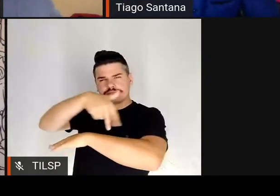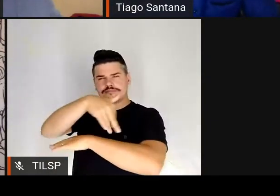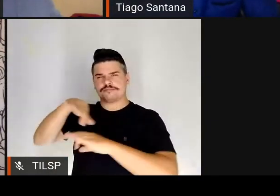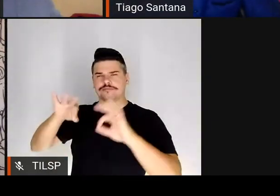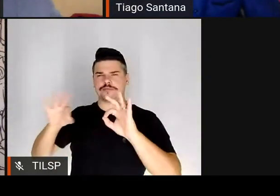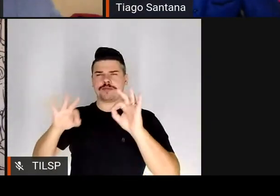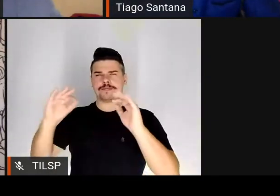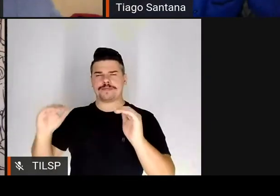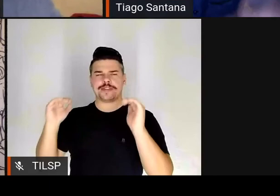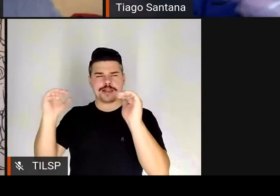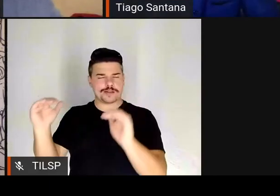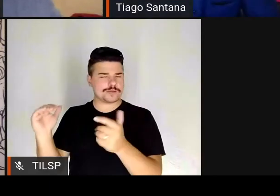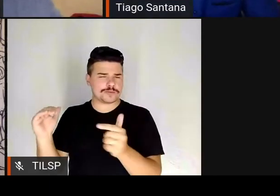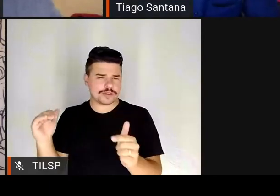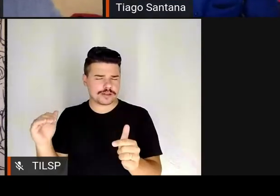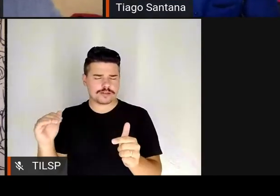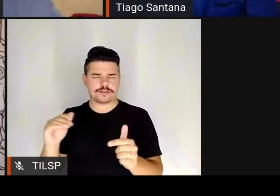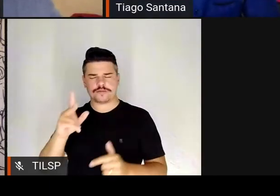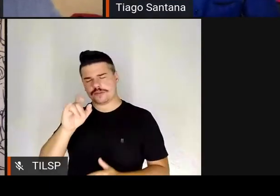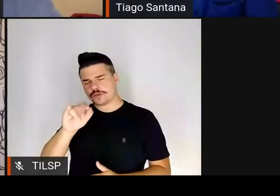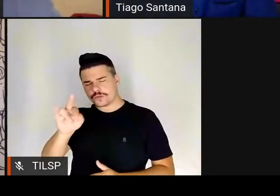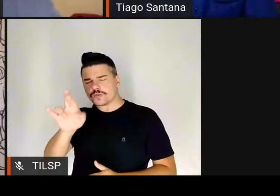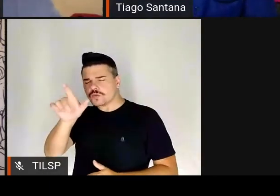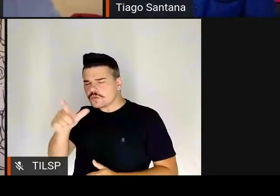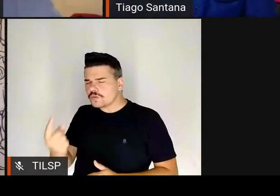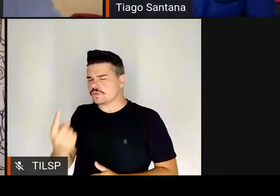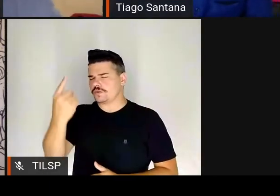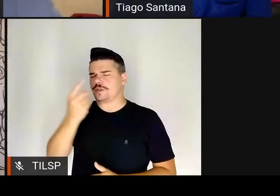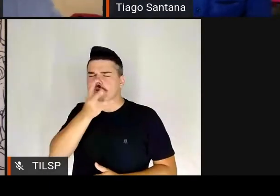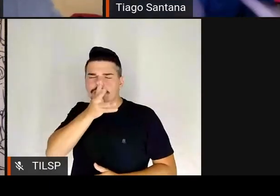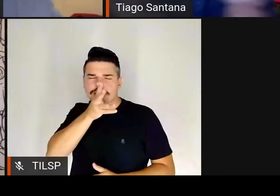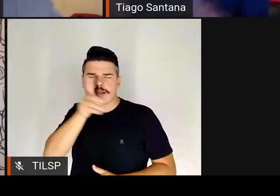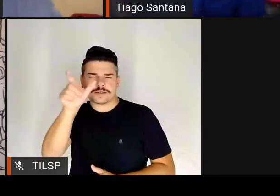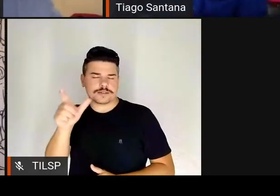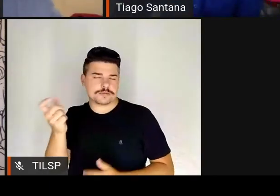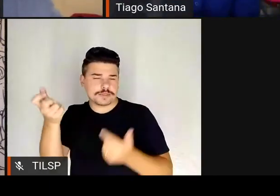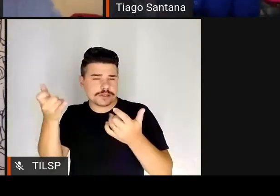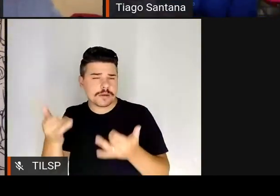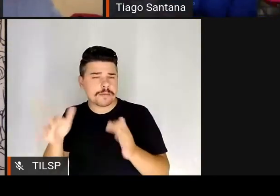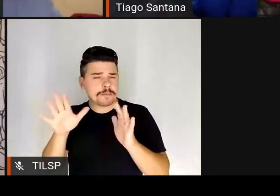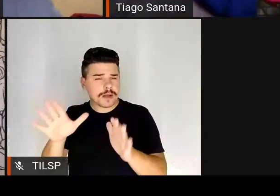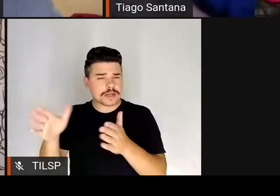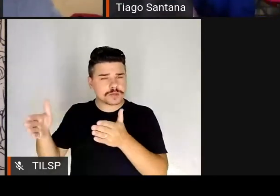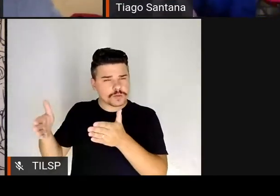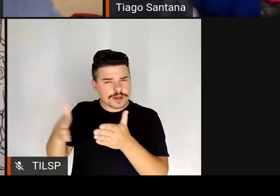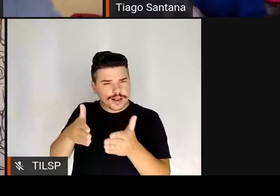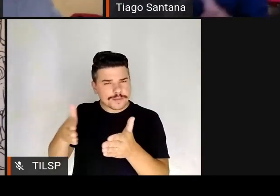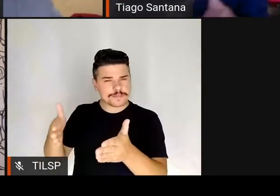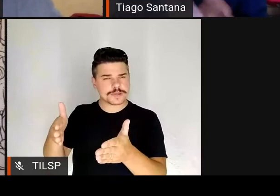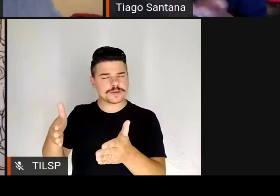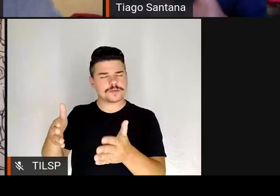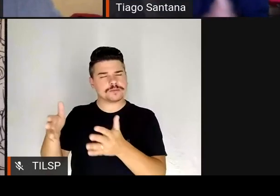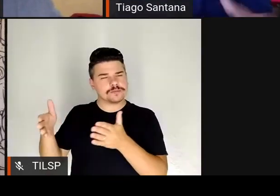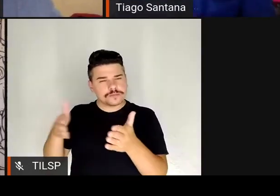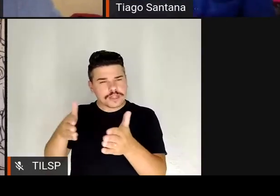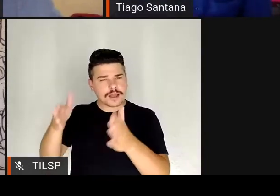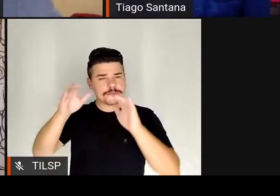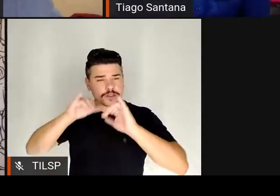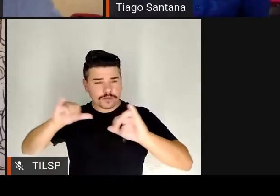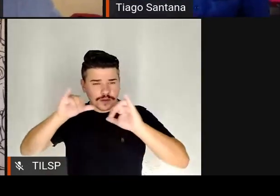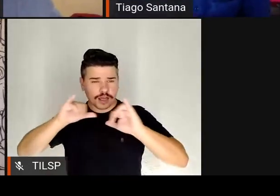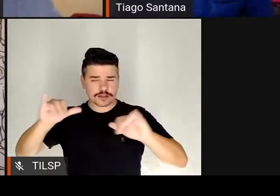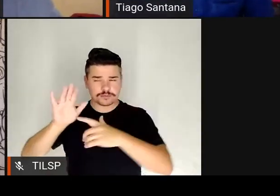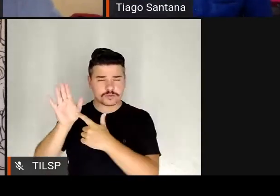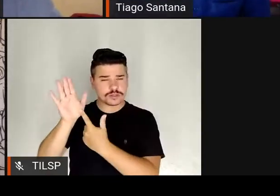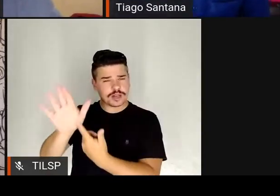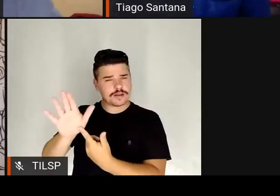né? O Vitor é um deles, enfim, a gente conhece várias pessoas. E o canal de veicular isso, o canal que extravasa